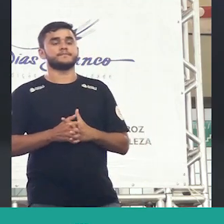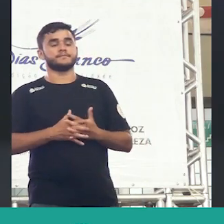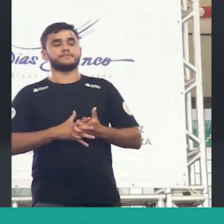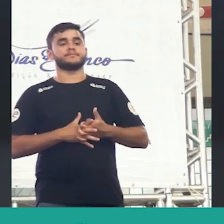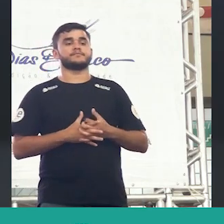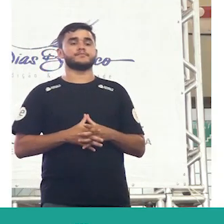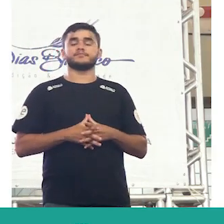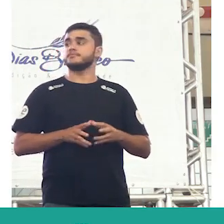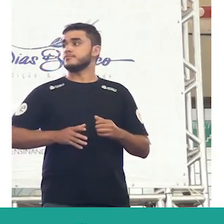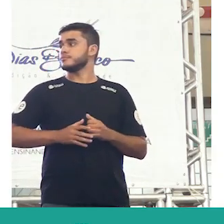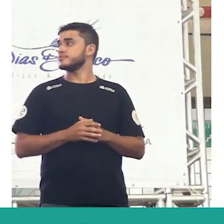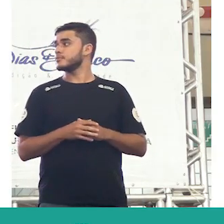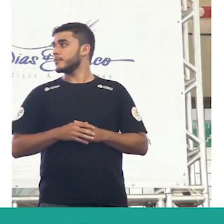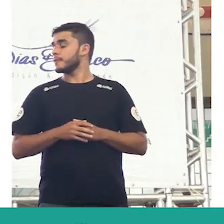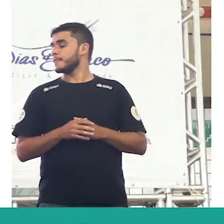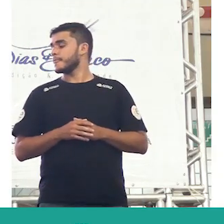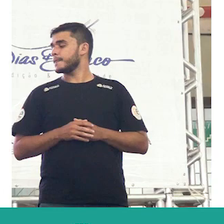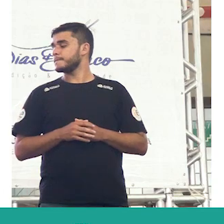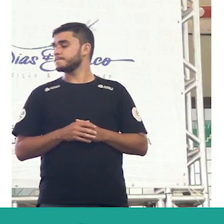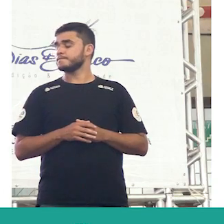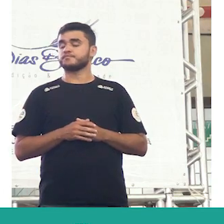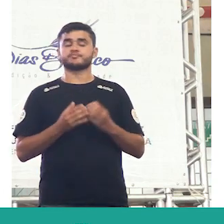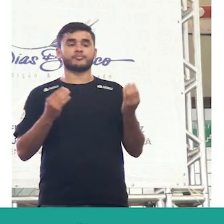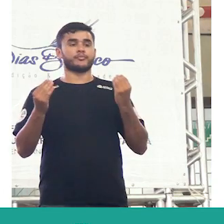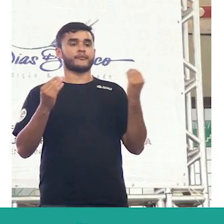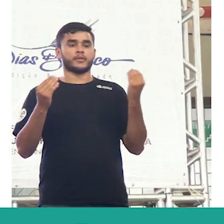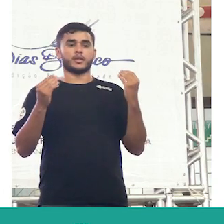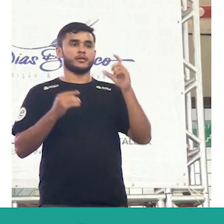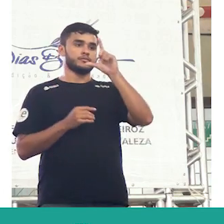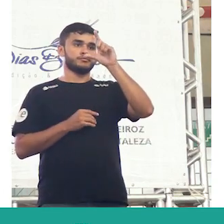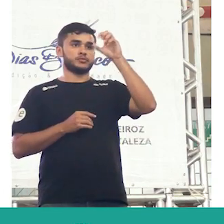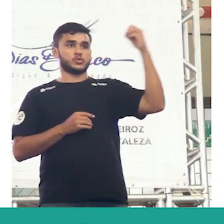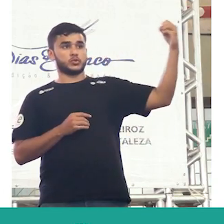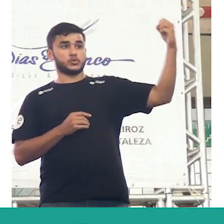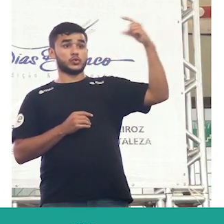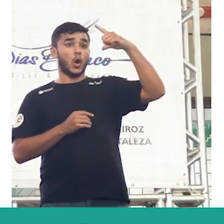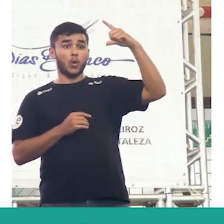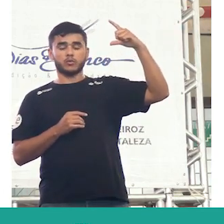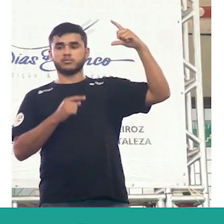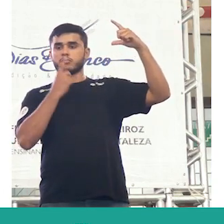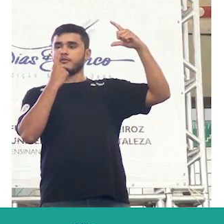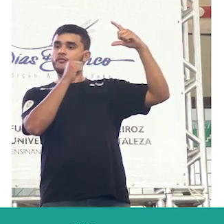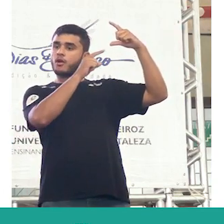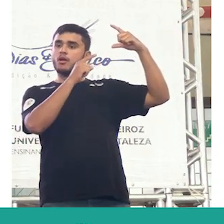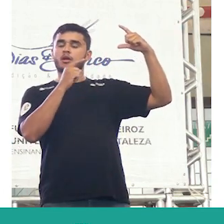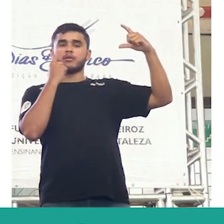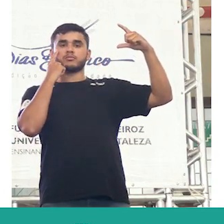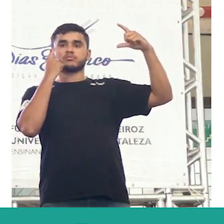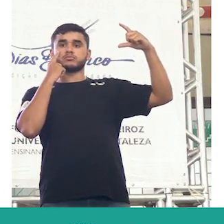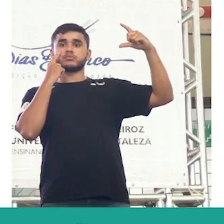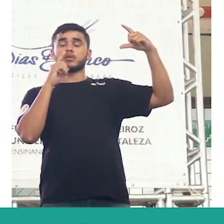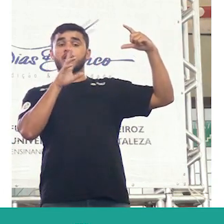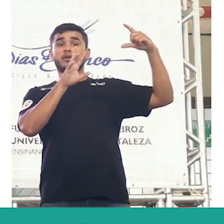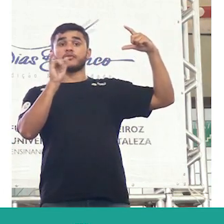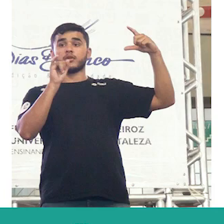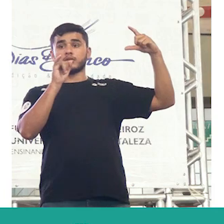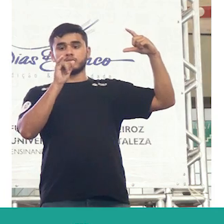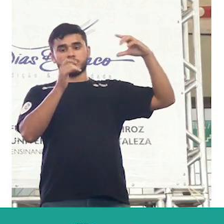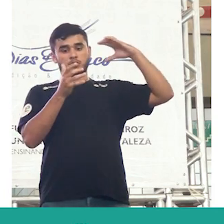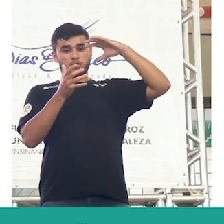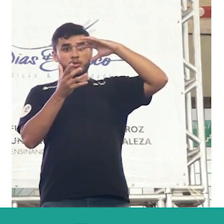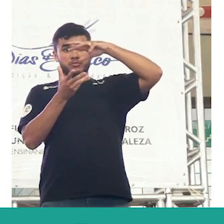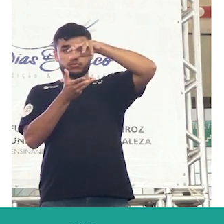eclipse da lua. Eclipse da lua. Notem que é o sol que vai impedir que a luz chegue na